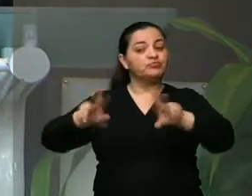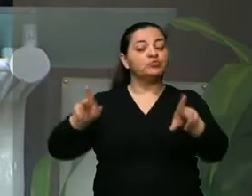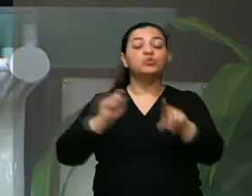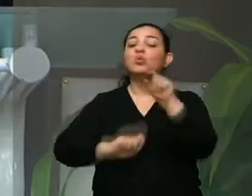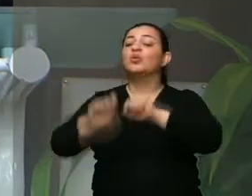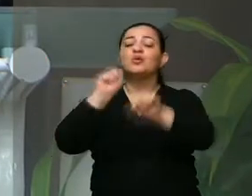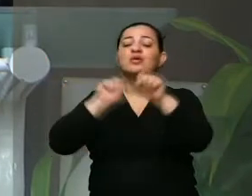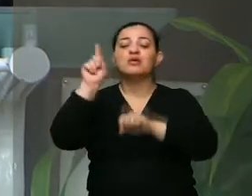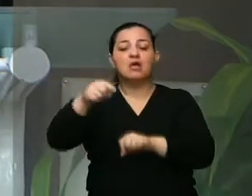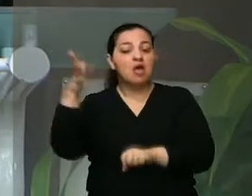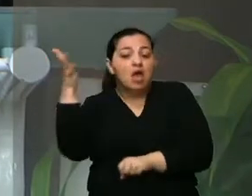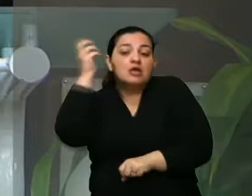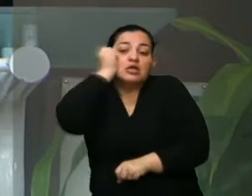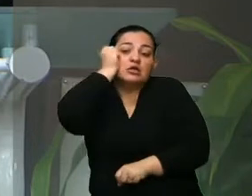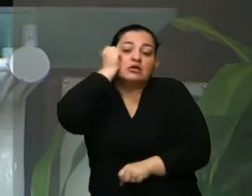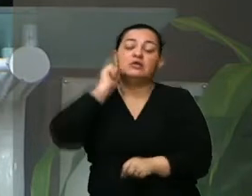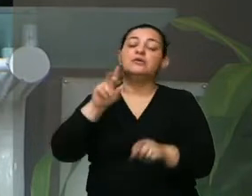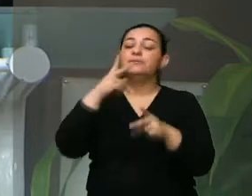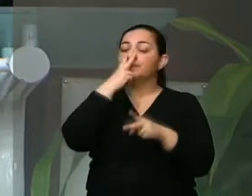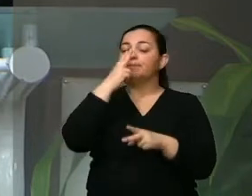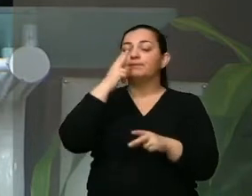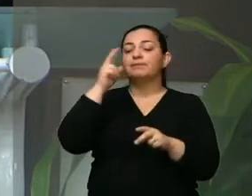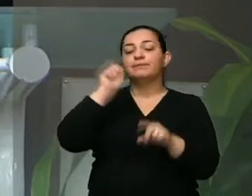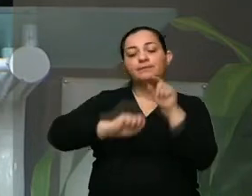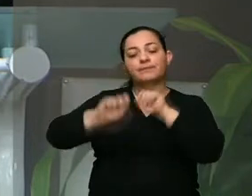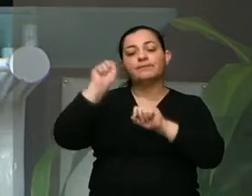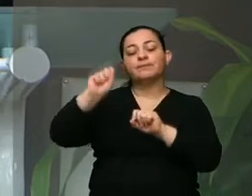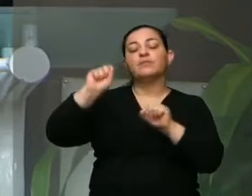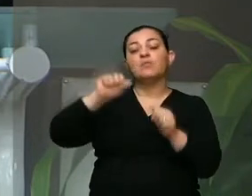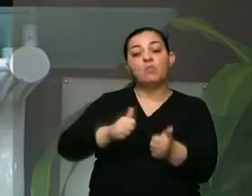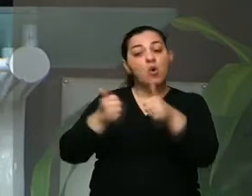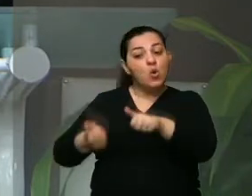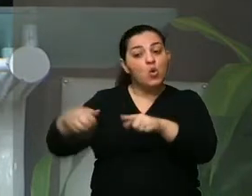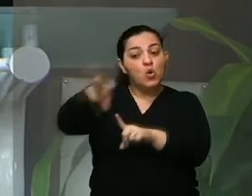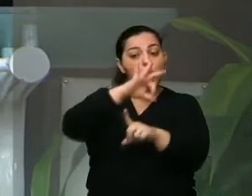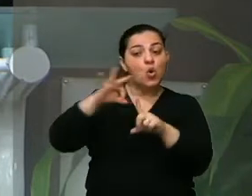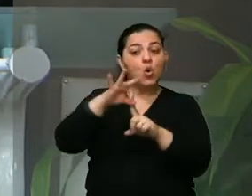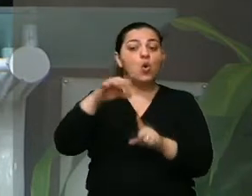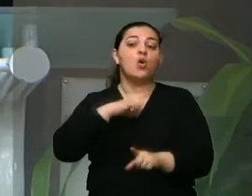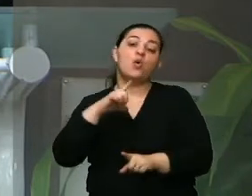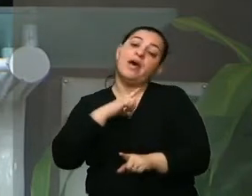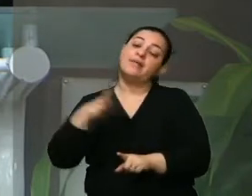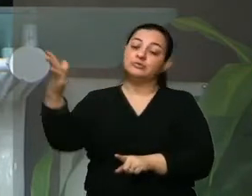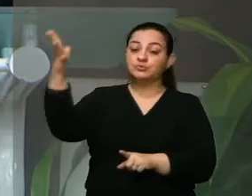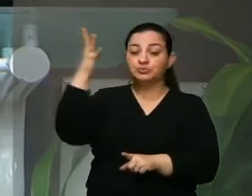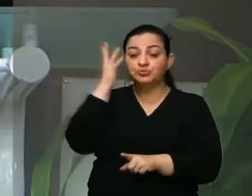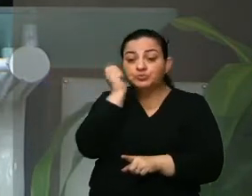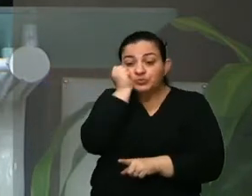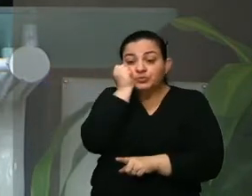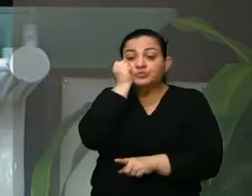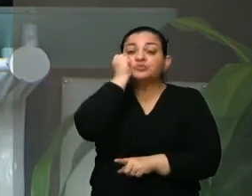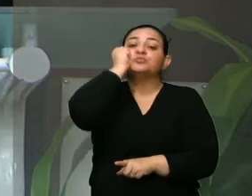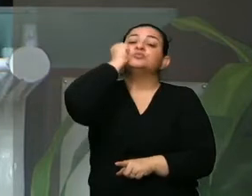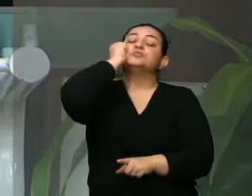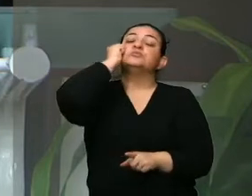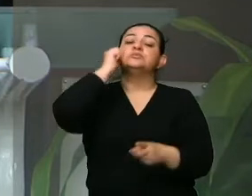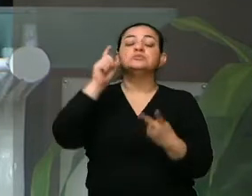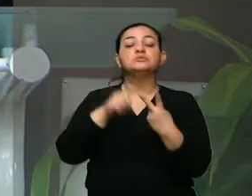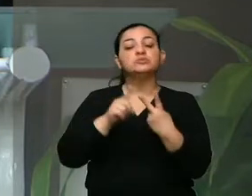é o batismo do espírito santo temos a adoção ea